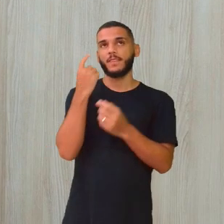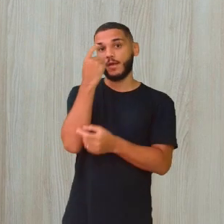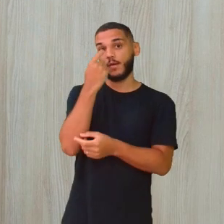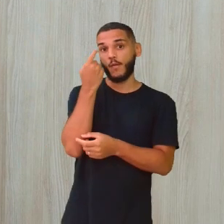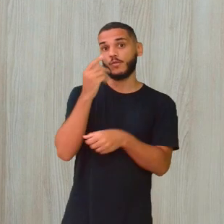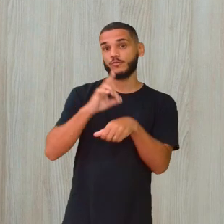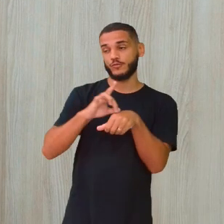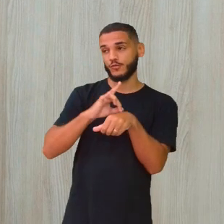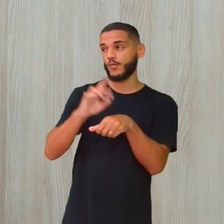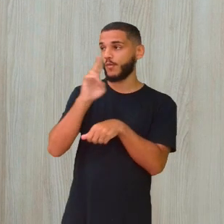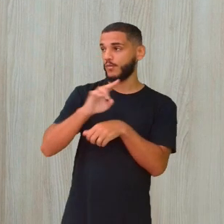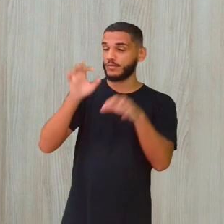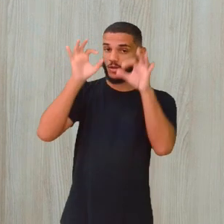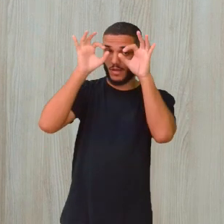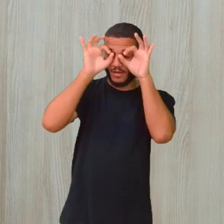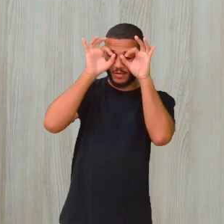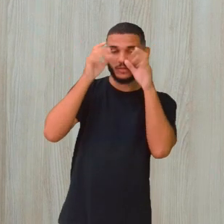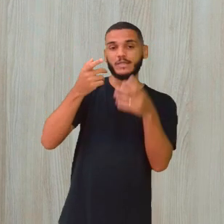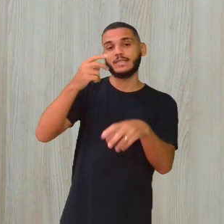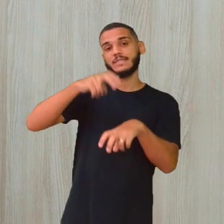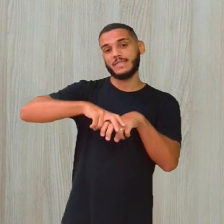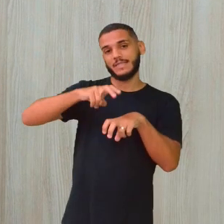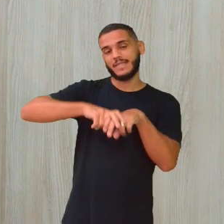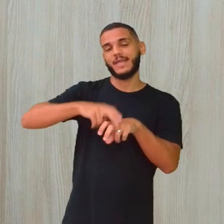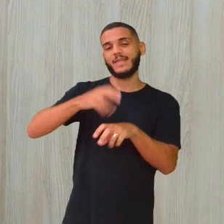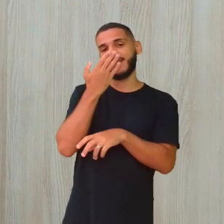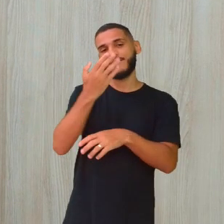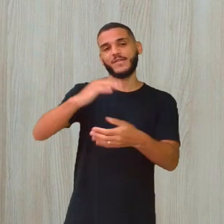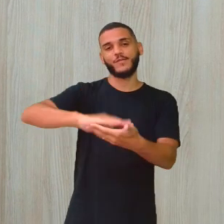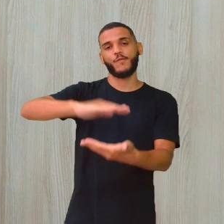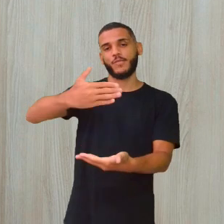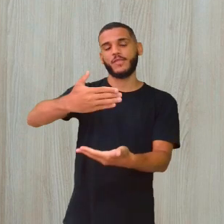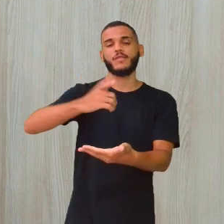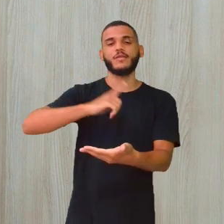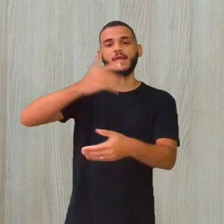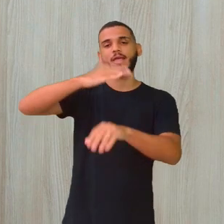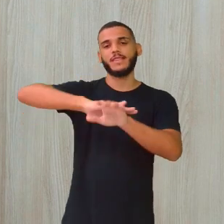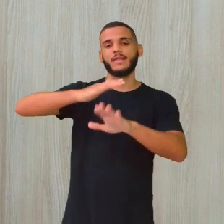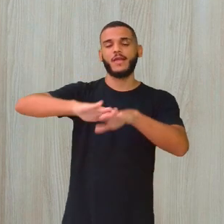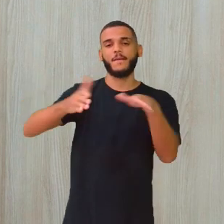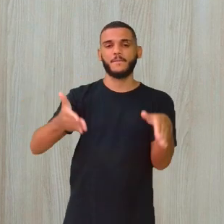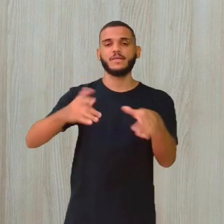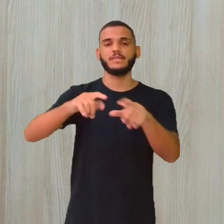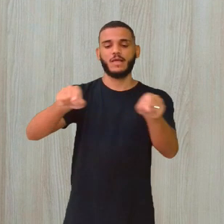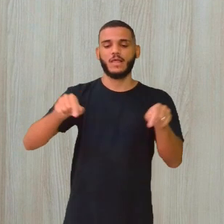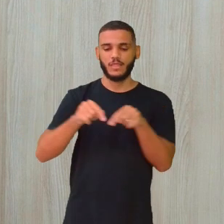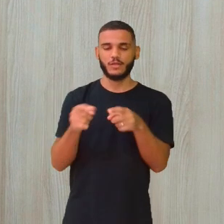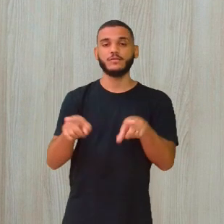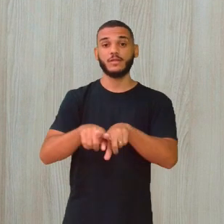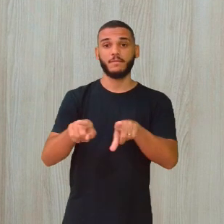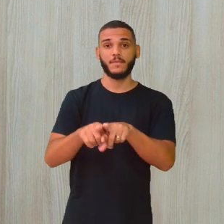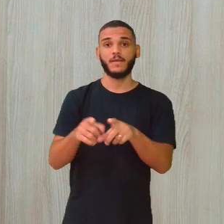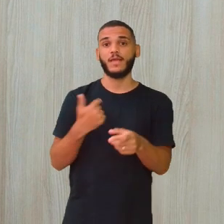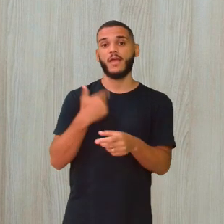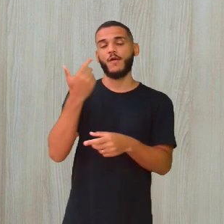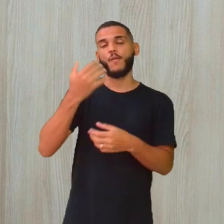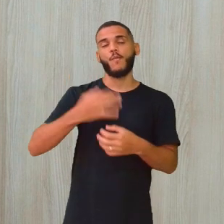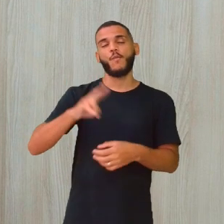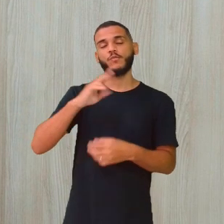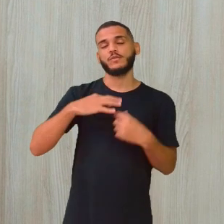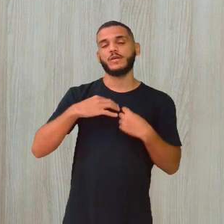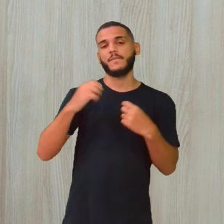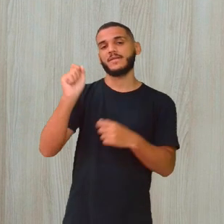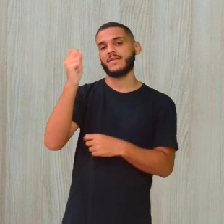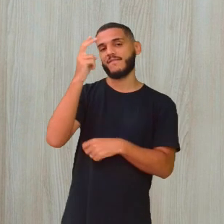escuros, uso óculos arredondados, estou sentada aqui atrás de uma mesa redonda com o computador à minha frente e hoje eu visto uma